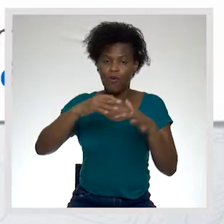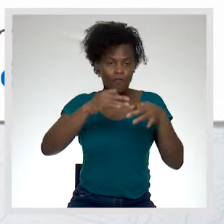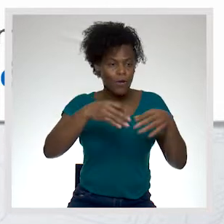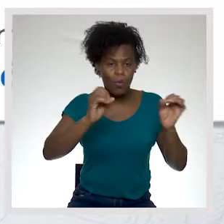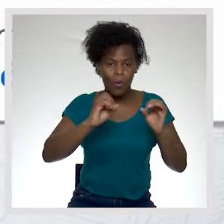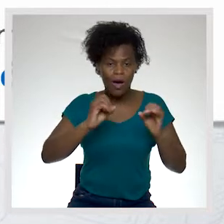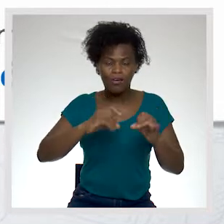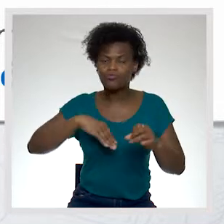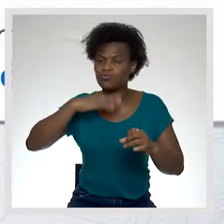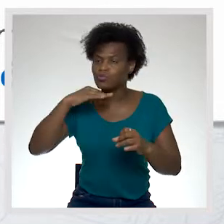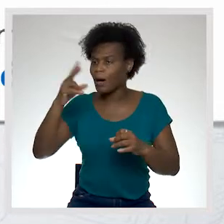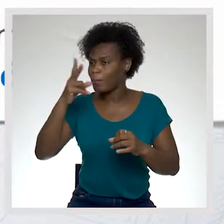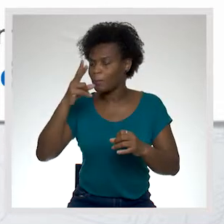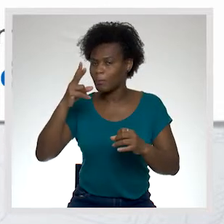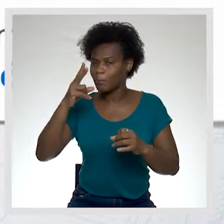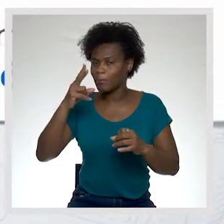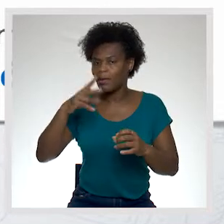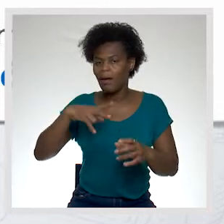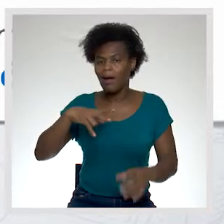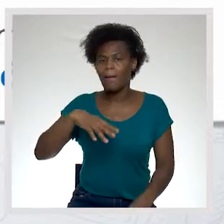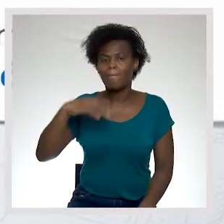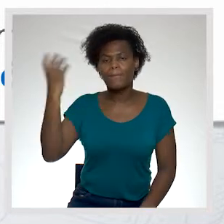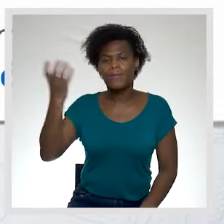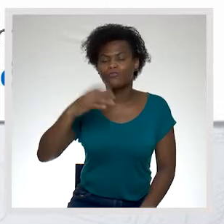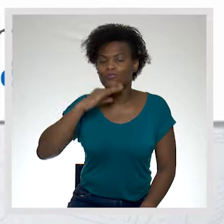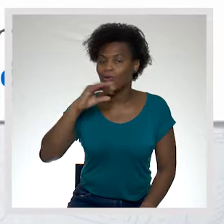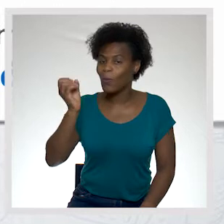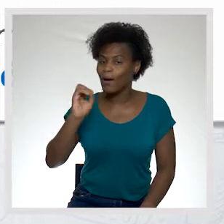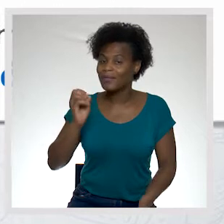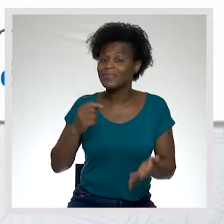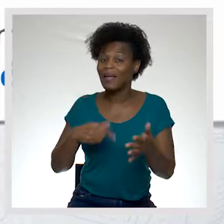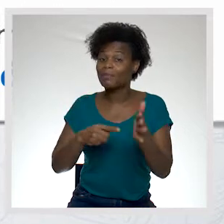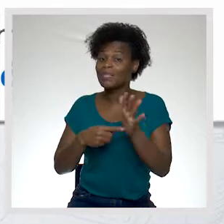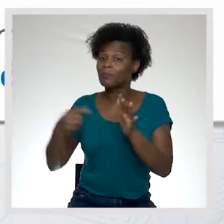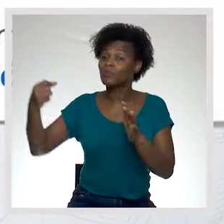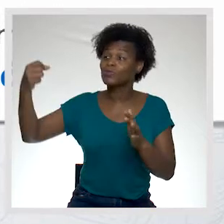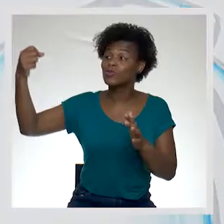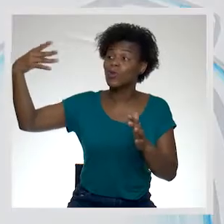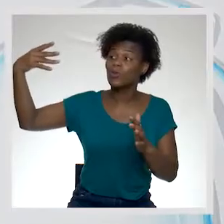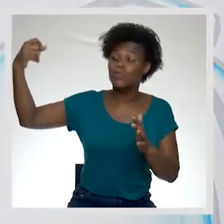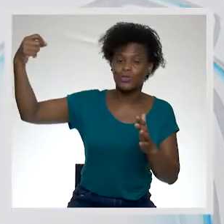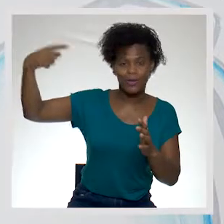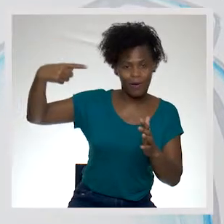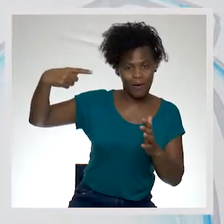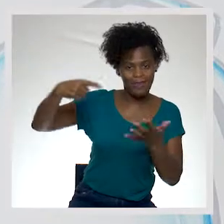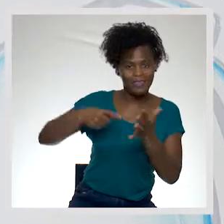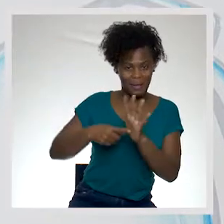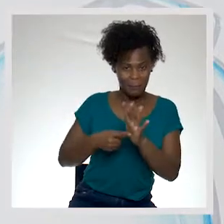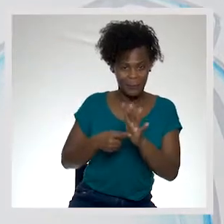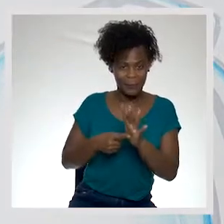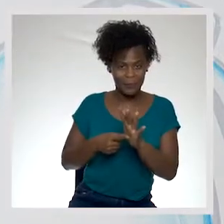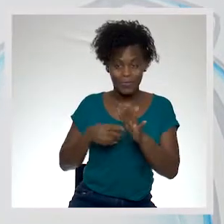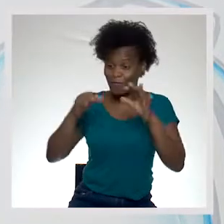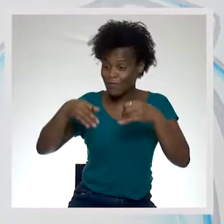o ambiente. Neste caso, temos o exemplo de luz do sol. Como sabemos,